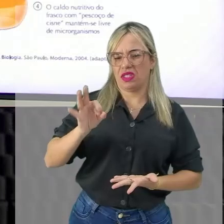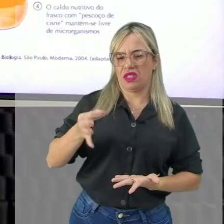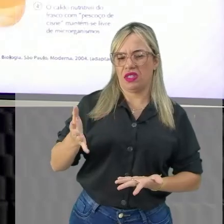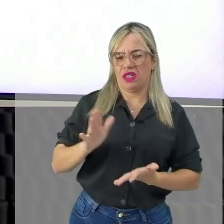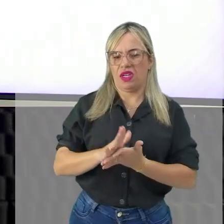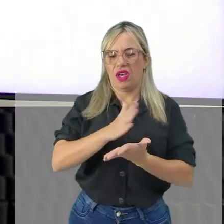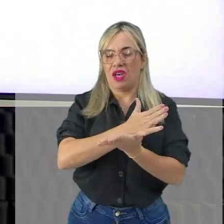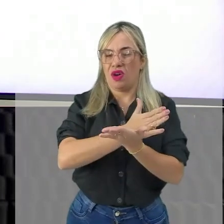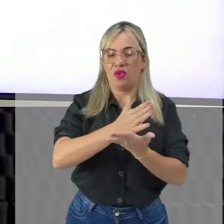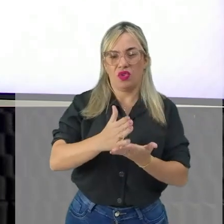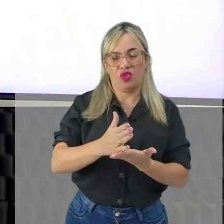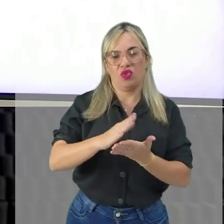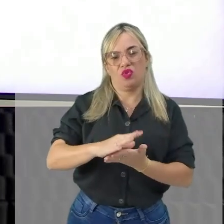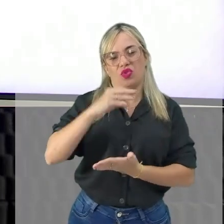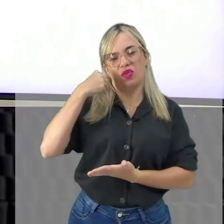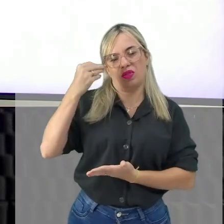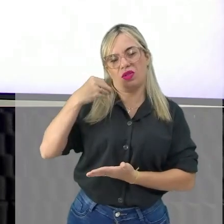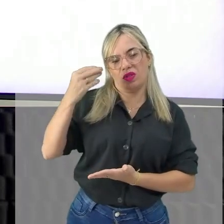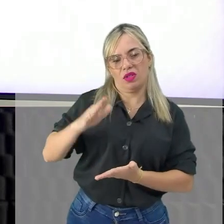início do experimento, né?